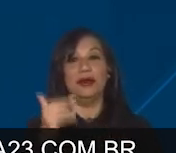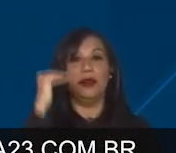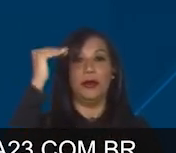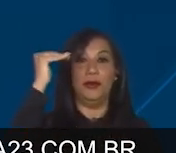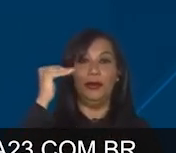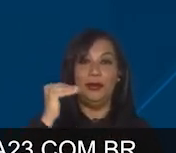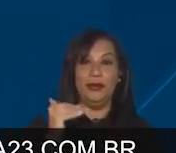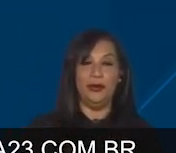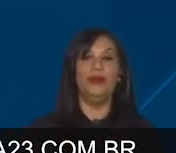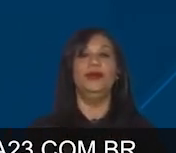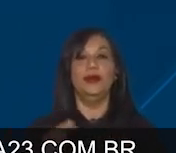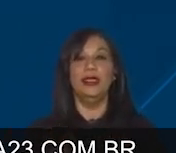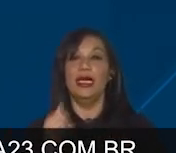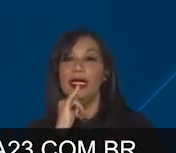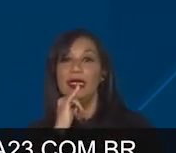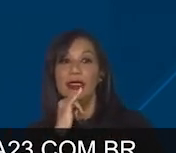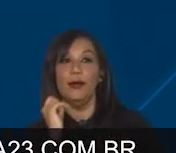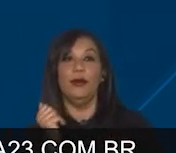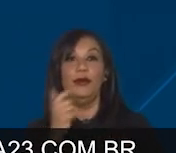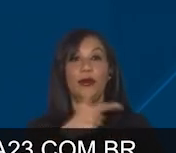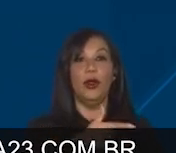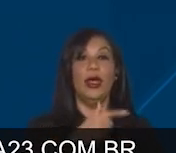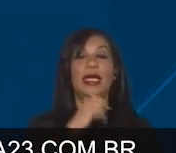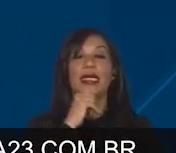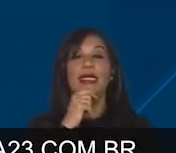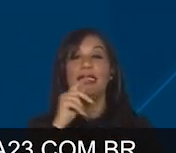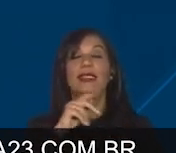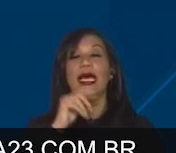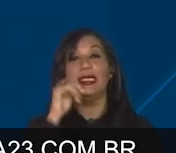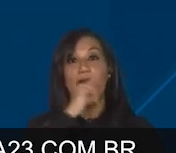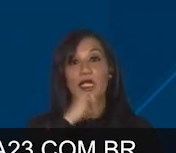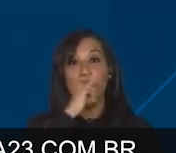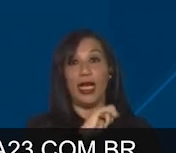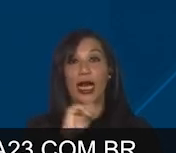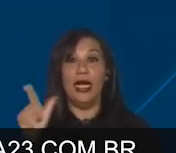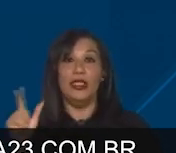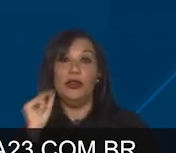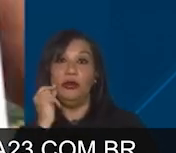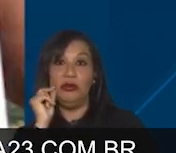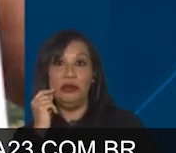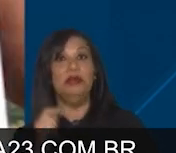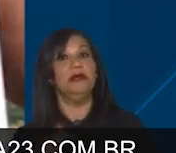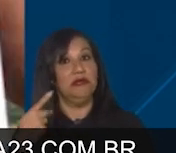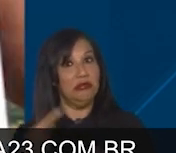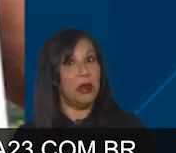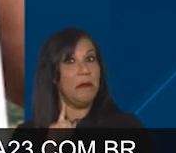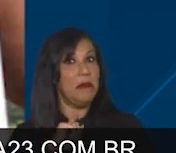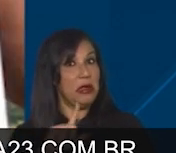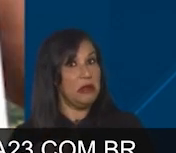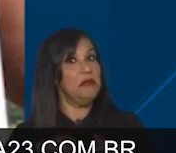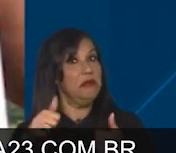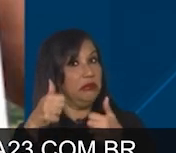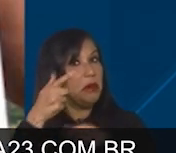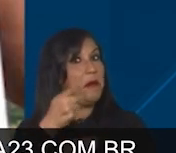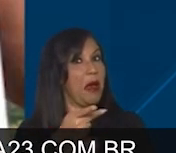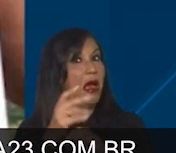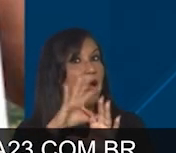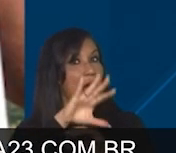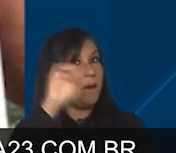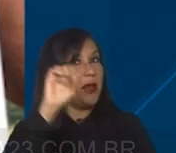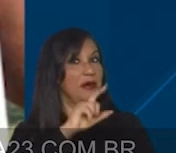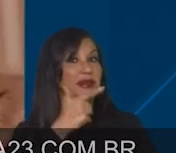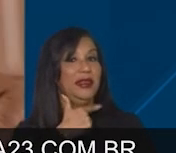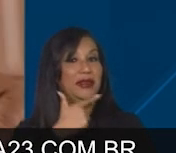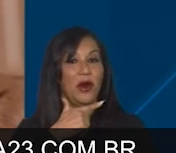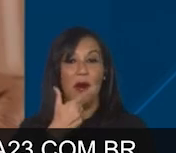lugar, à frente de tipos famosos como a mussarela italiana e o suíço Gruyère. Motivo de orgulho para produtores como